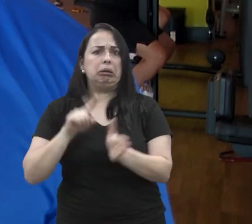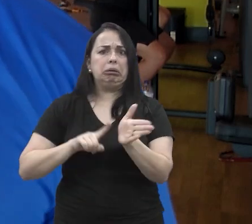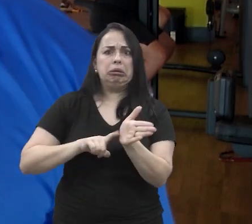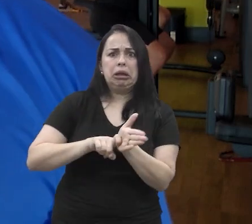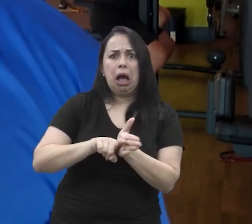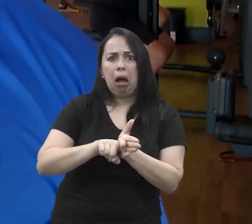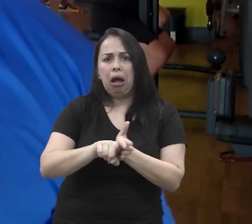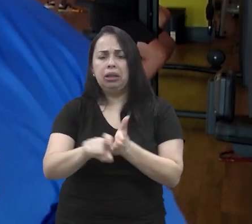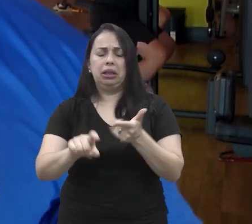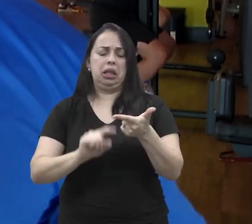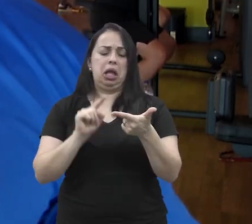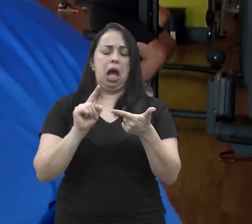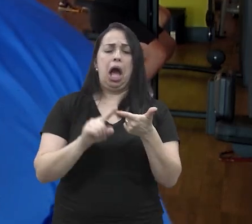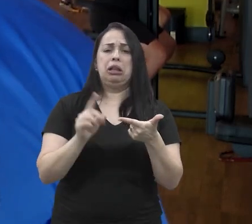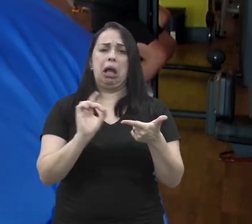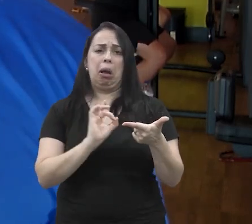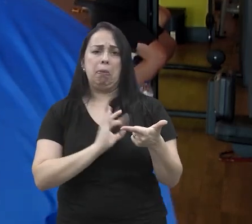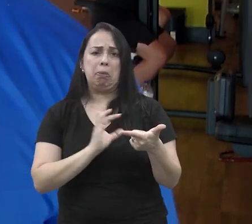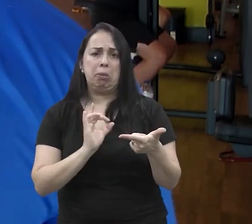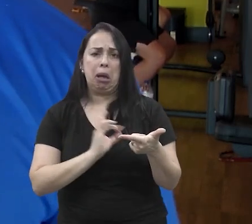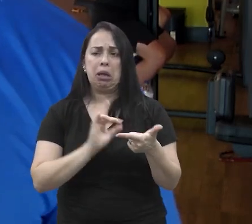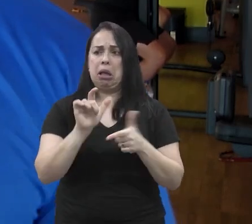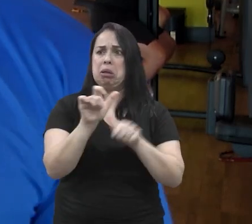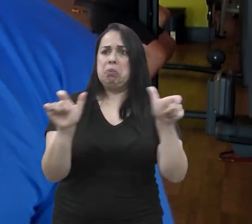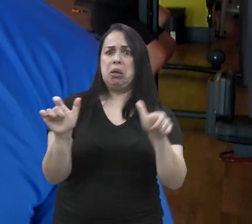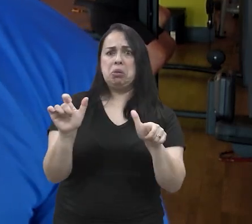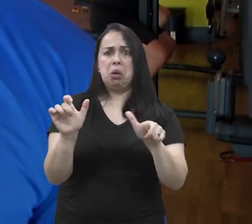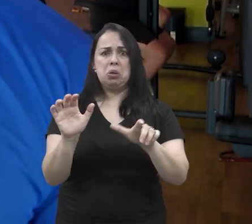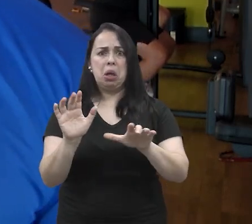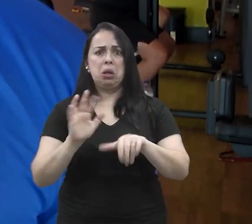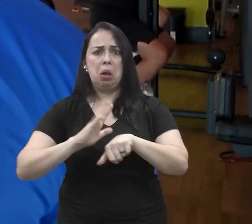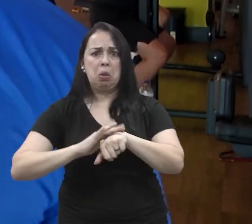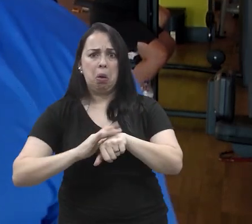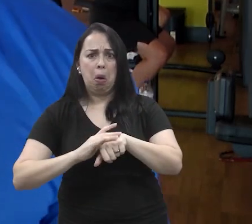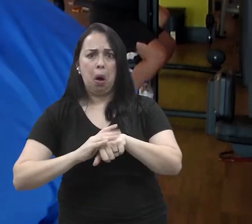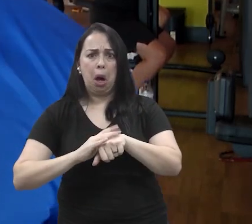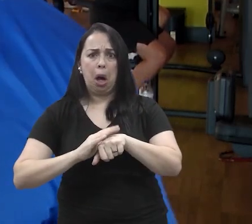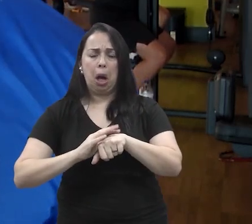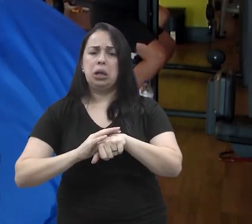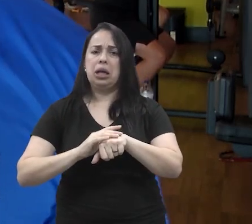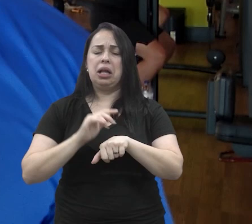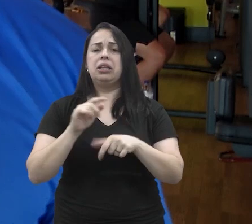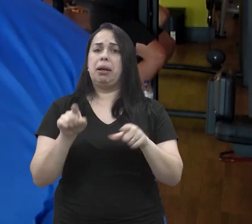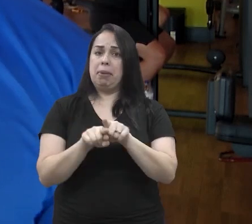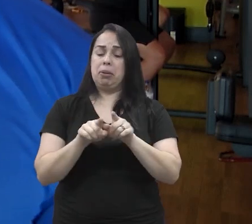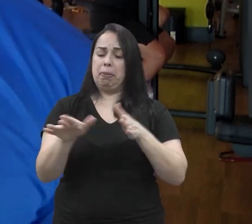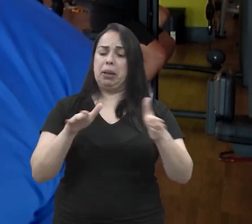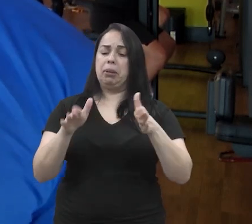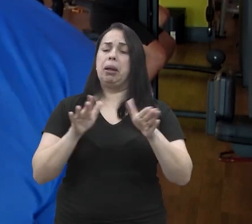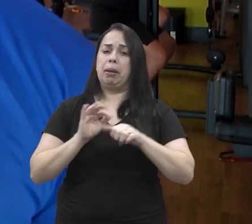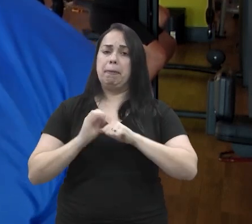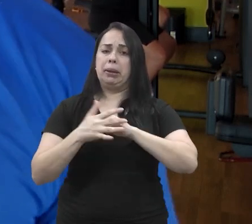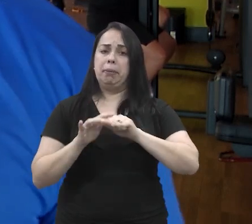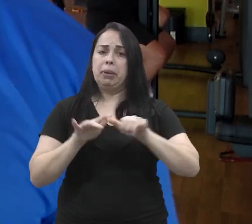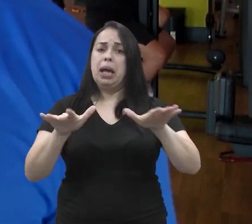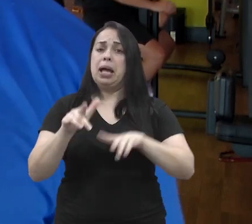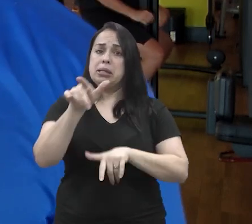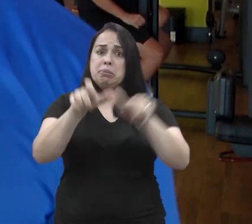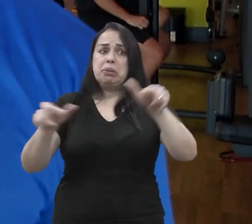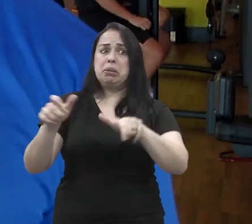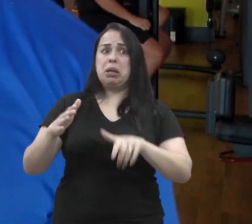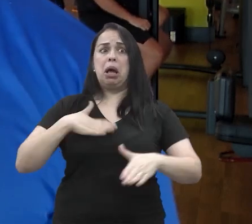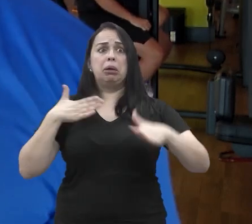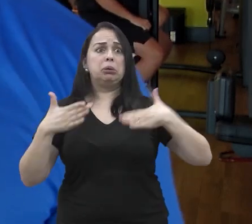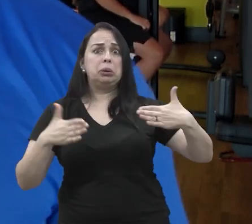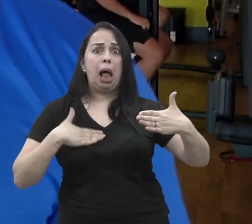disso, né? Por causa disso, ela encontra, não, mas eu tenho medo, muita gente ficou... Depois da pandemia ficou muito assustado com isso, então